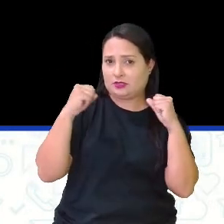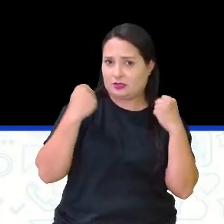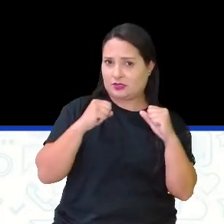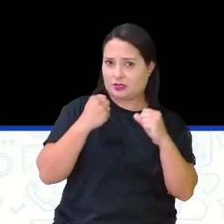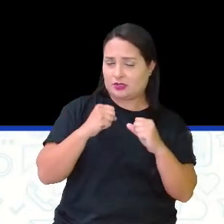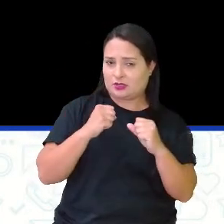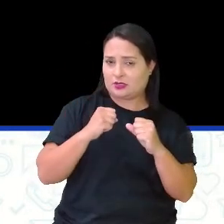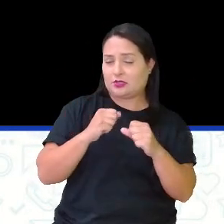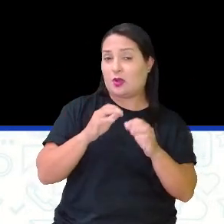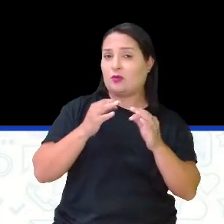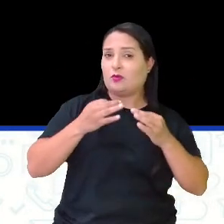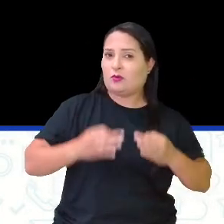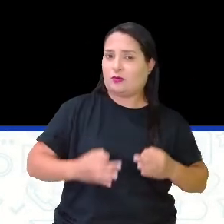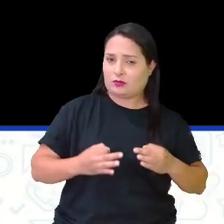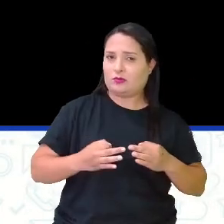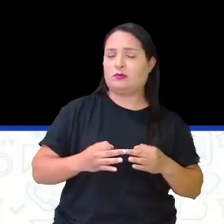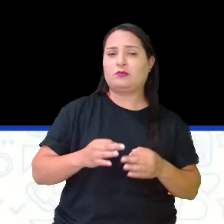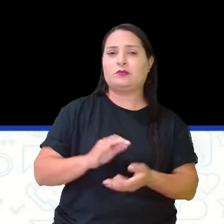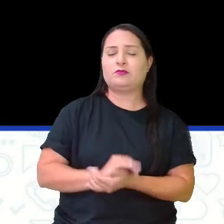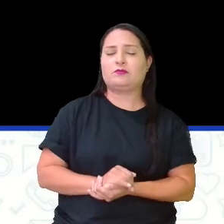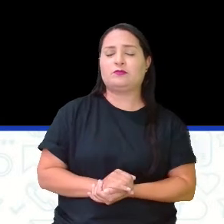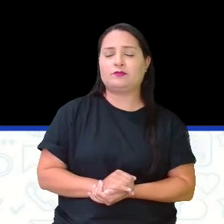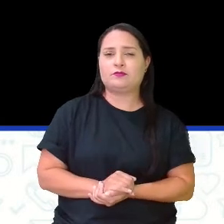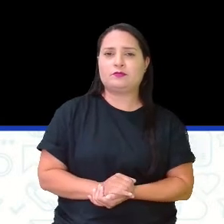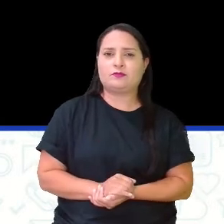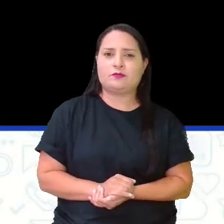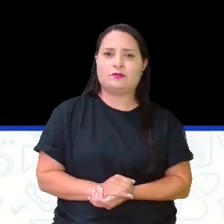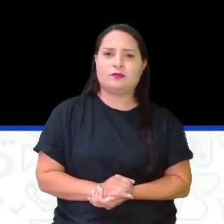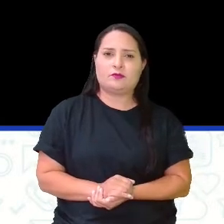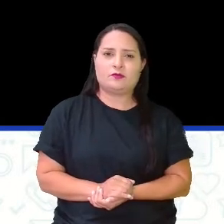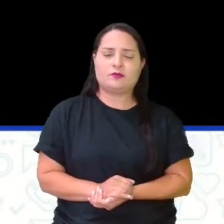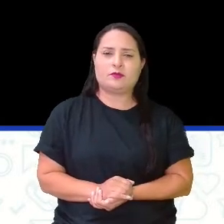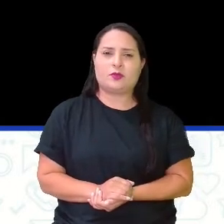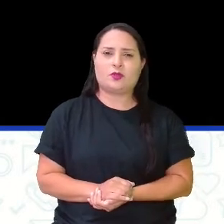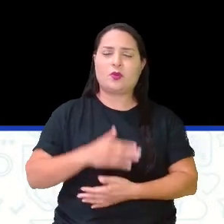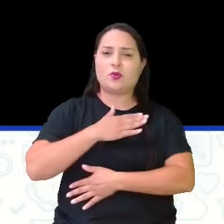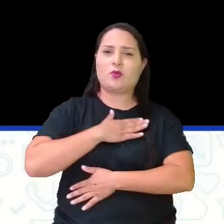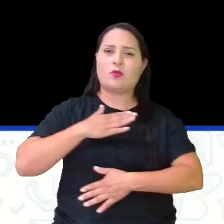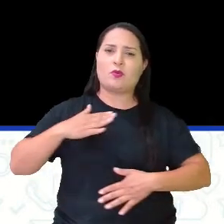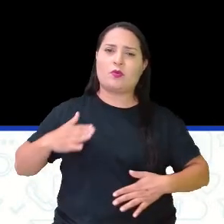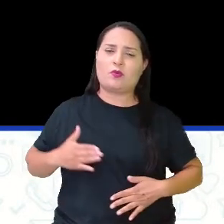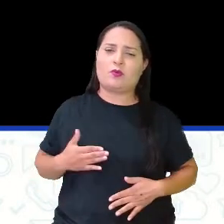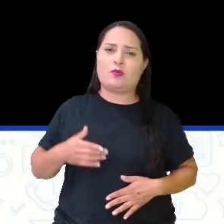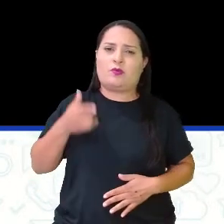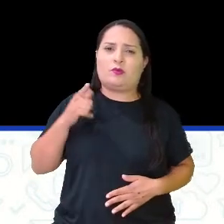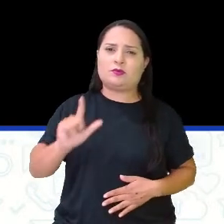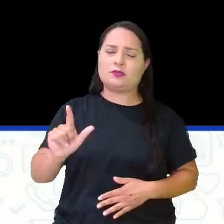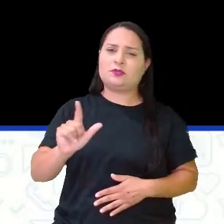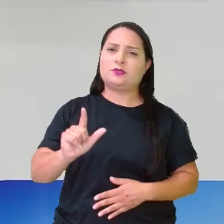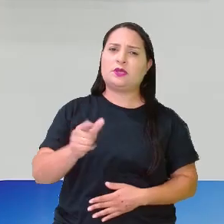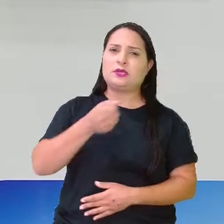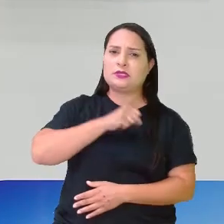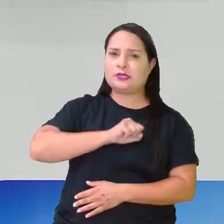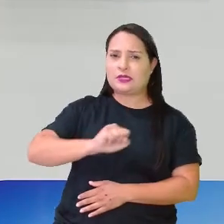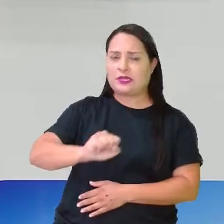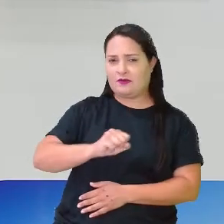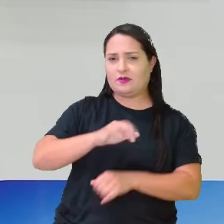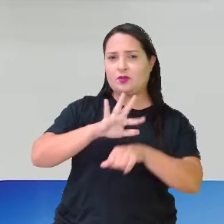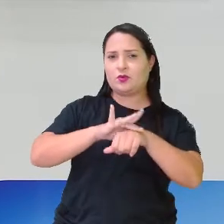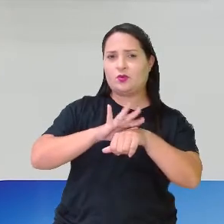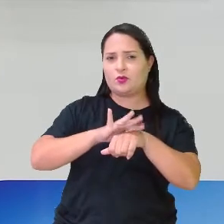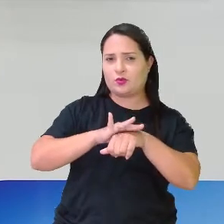adequado pode fazer com que o seu corpo, ele consiga se defender dessas doenças e elas